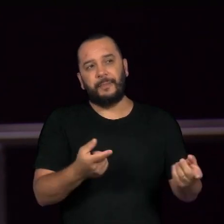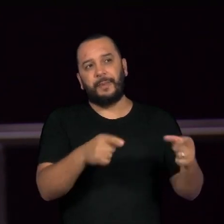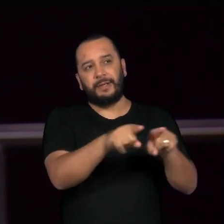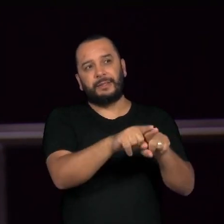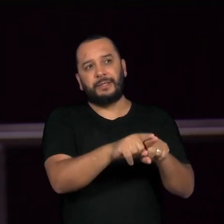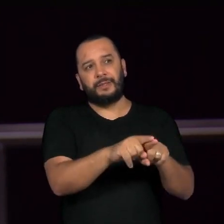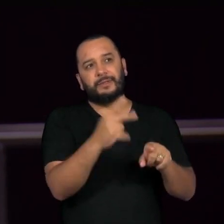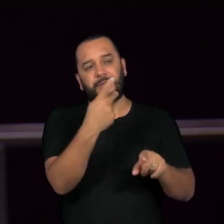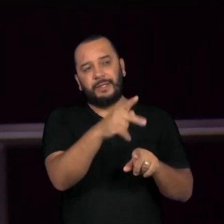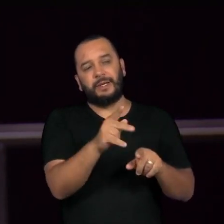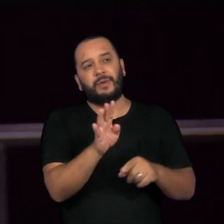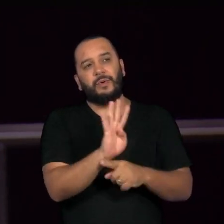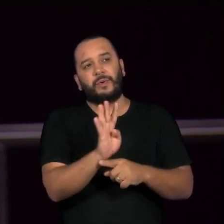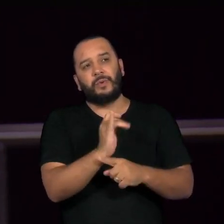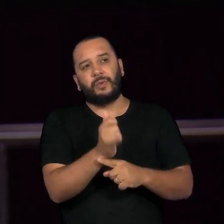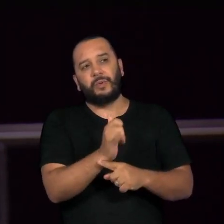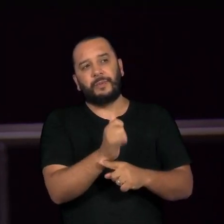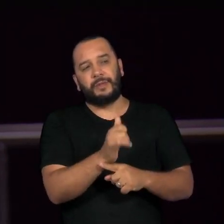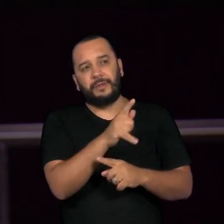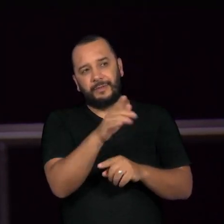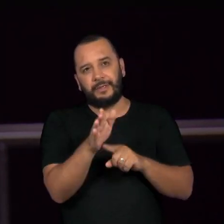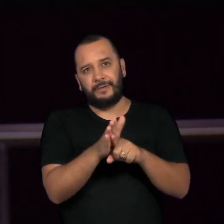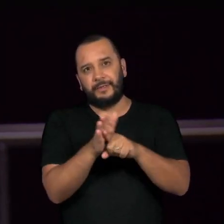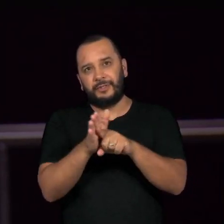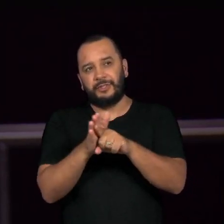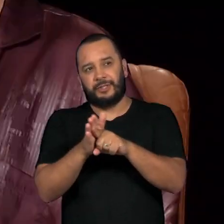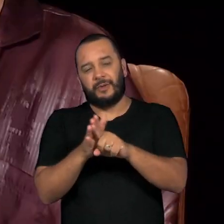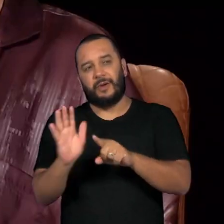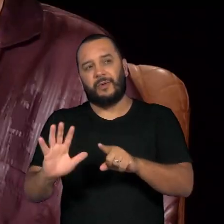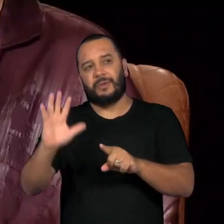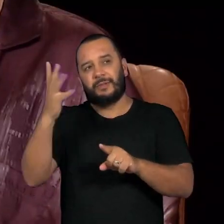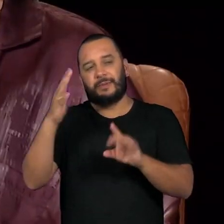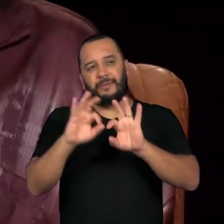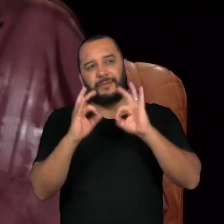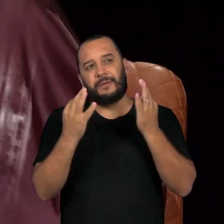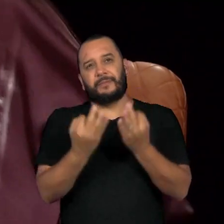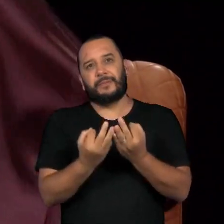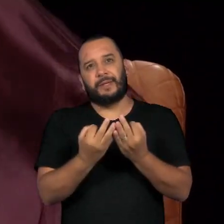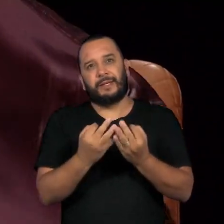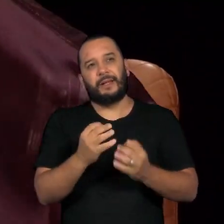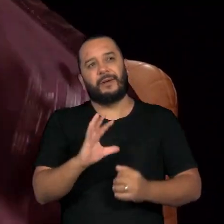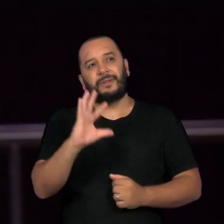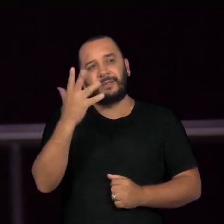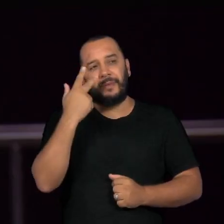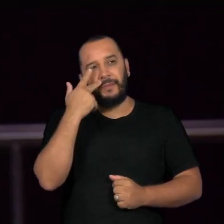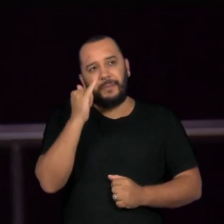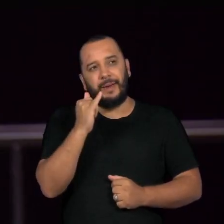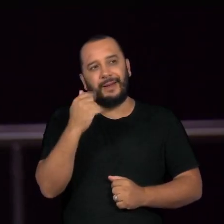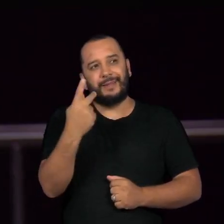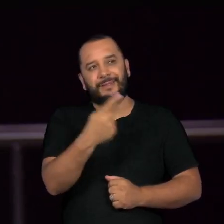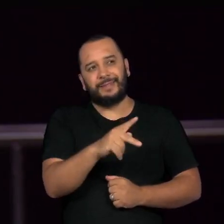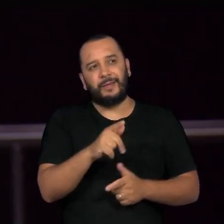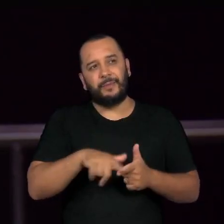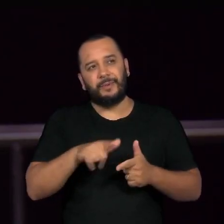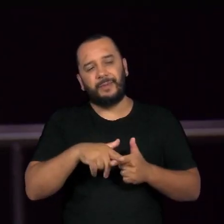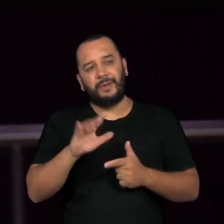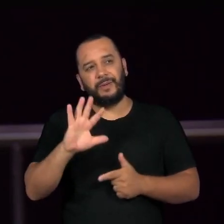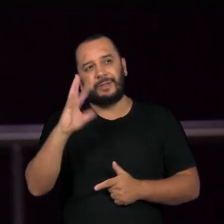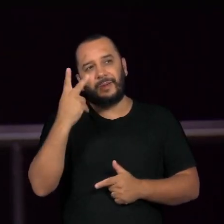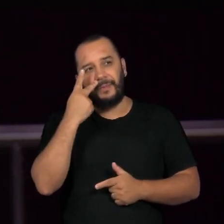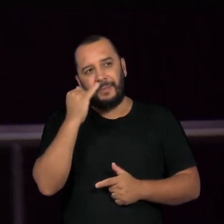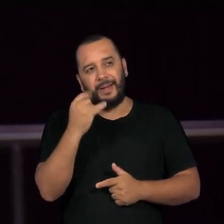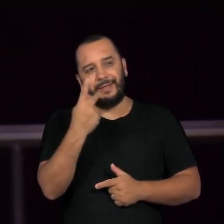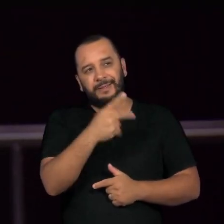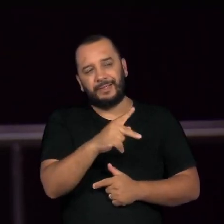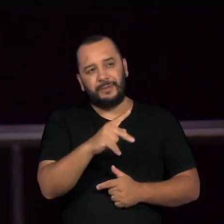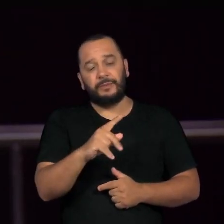documentário em que você investiga um acontecimento familiar, uma coisa que aconteceu com seu pai, um problema que aconteceu com ele. Quer dizer,